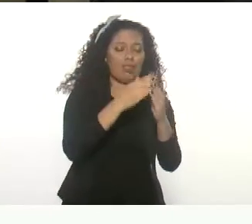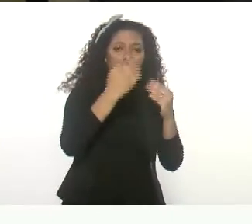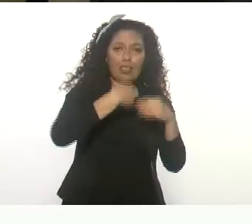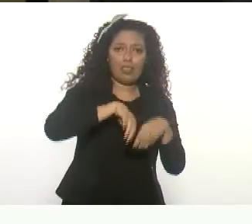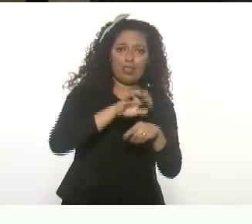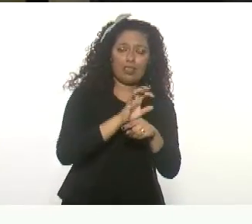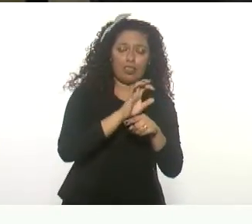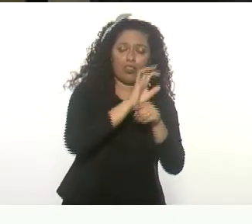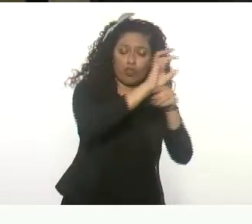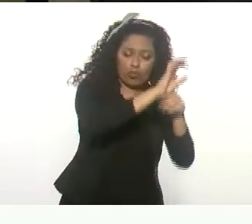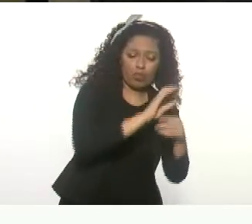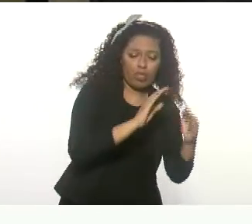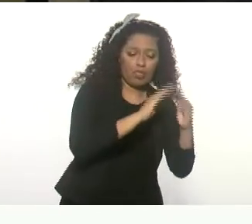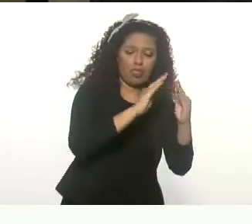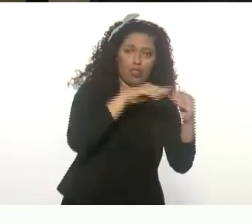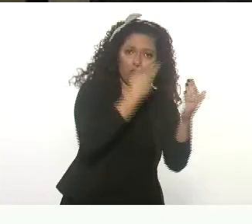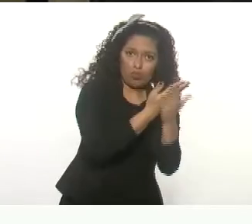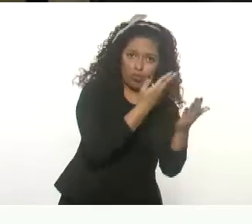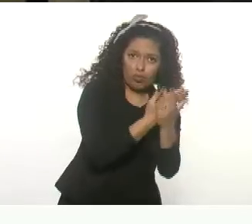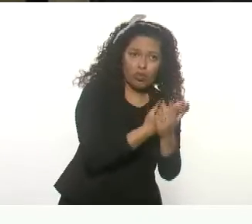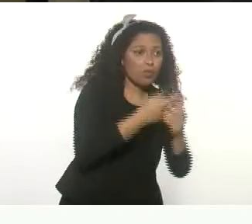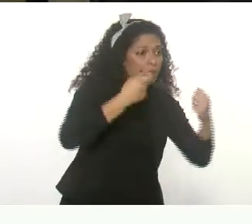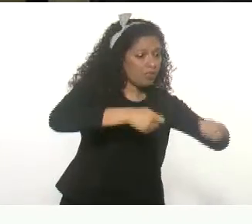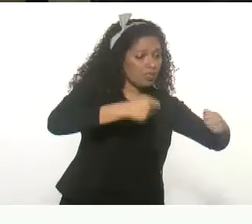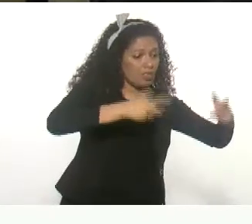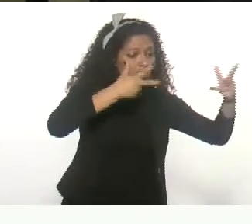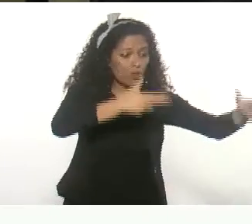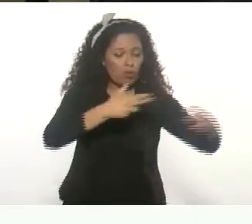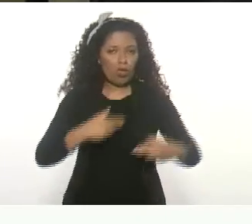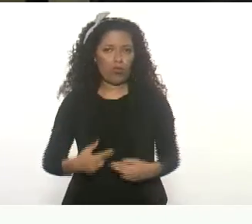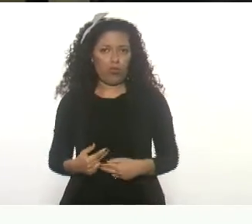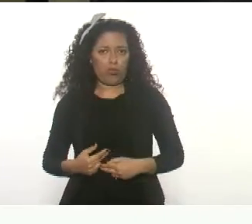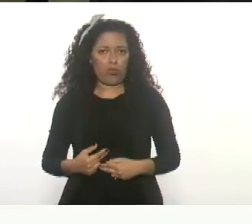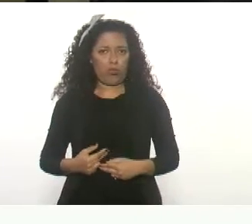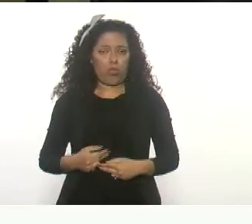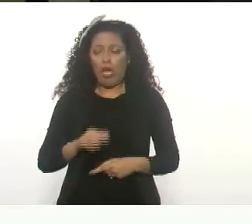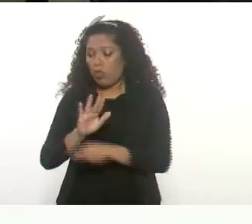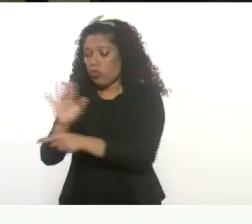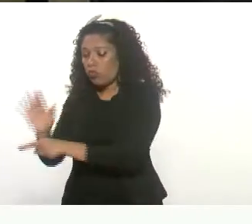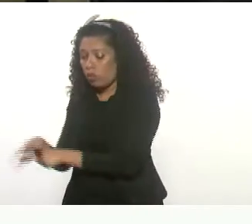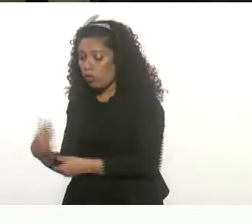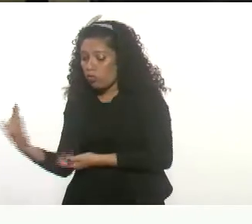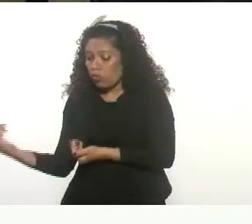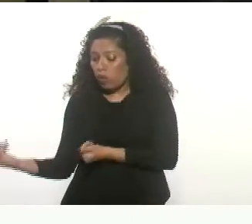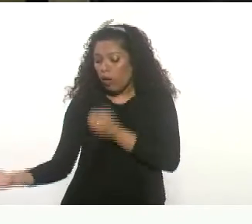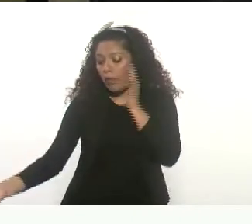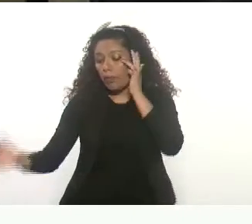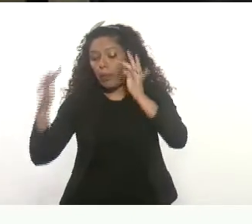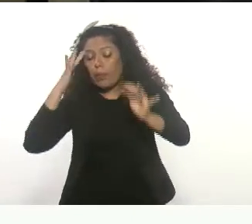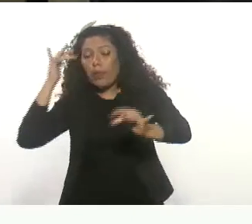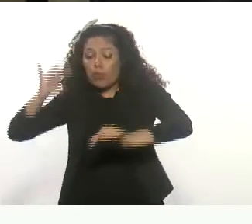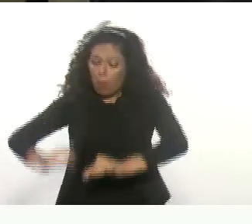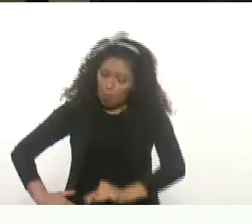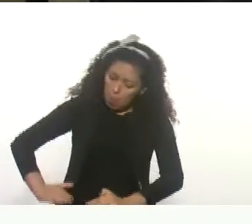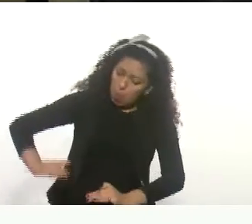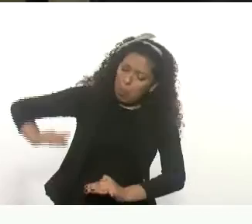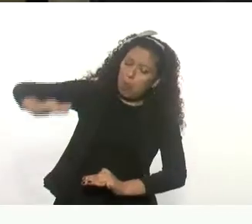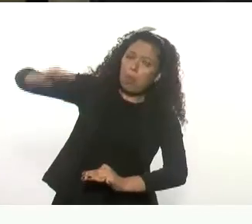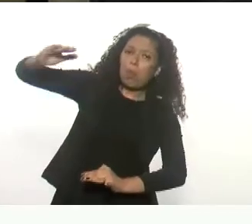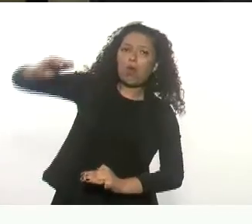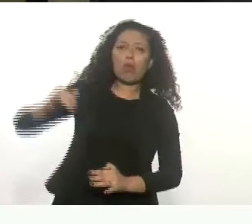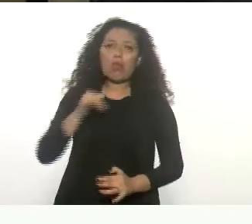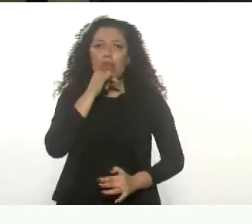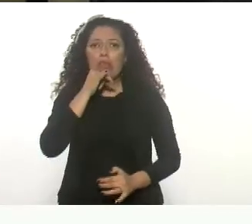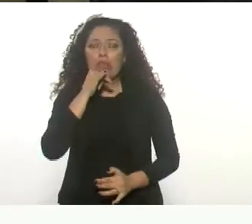trazer o resgate dos nossos jovens voltarem a sonhar desde cedo. Porque hoje, muitas das vezes, eles não estão